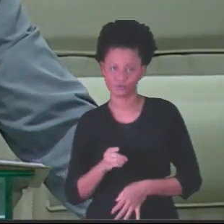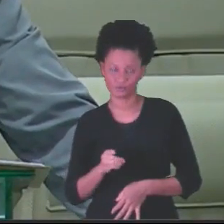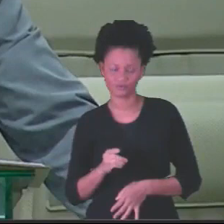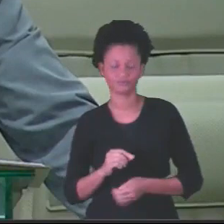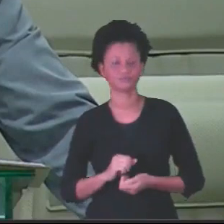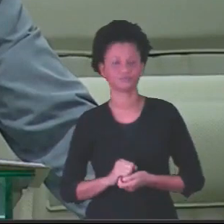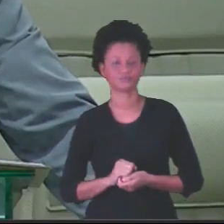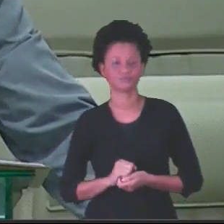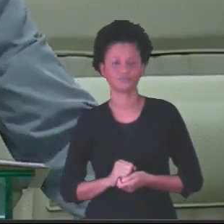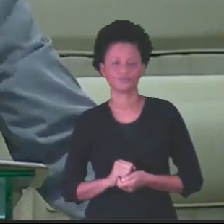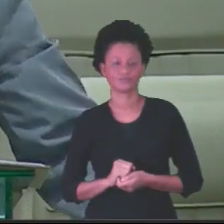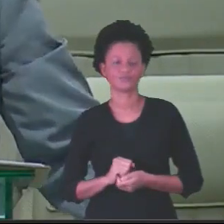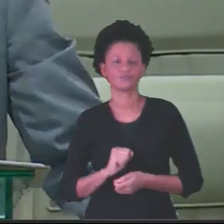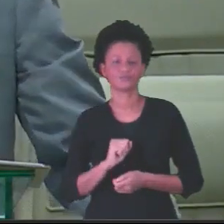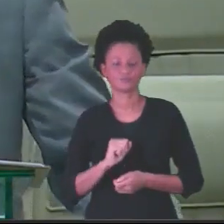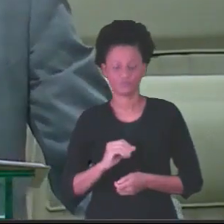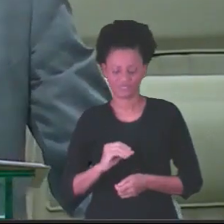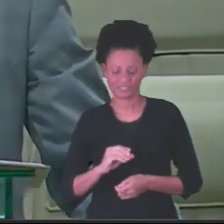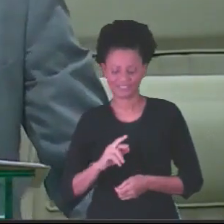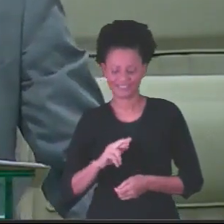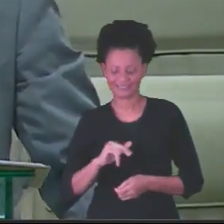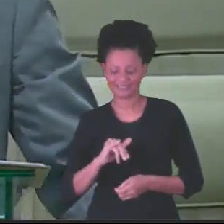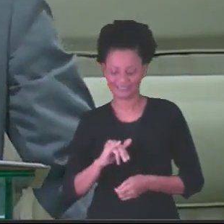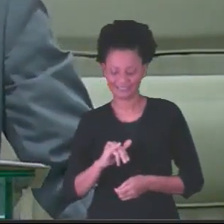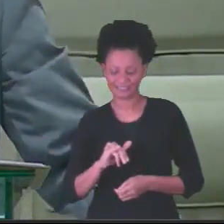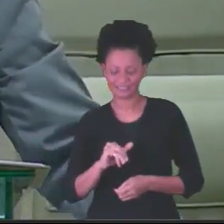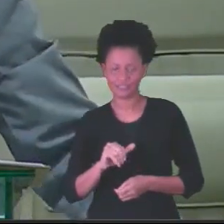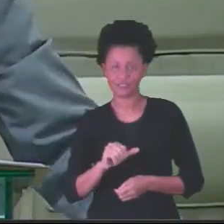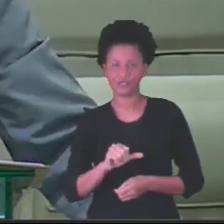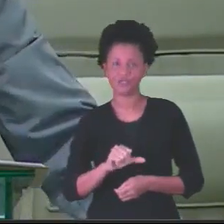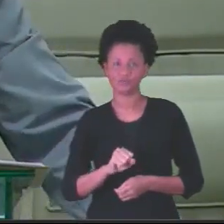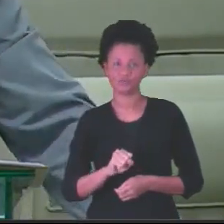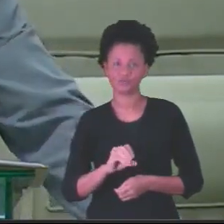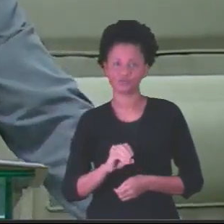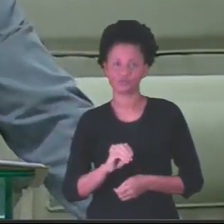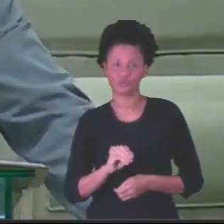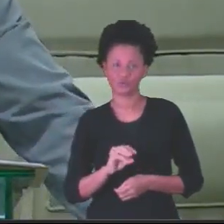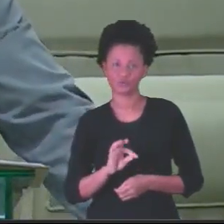o chama uma epístolas da prisão